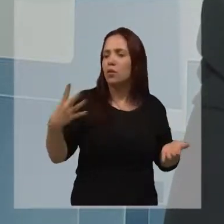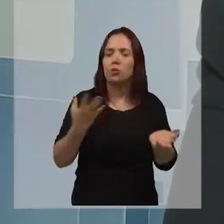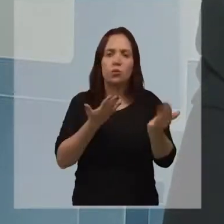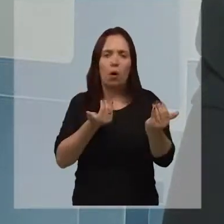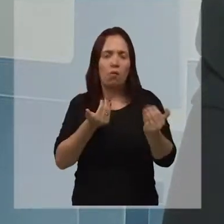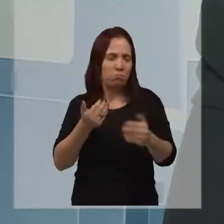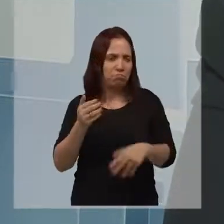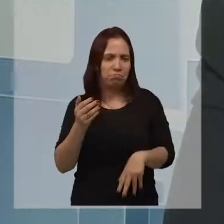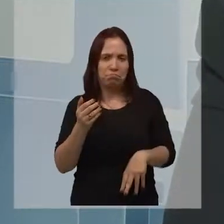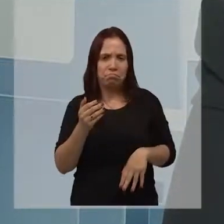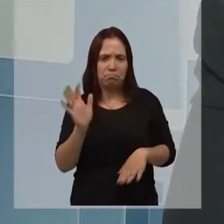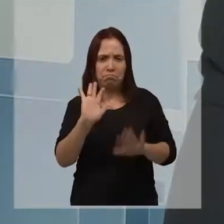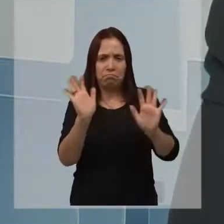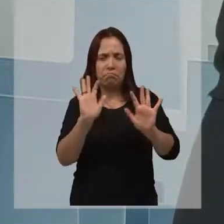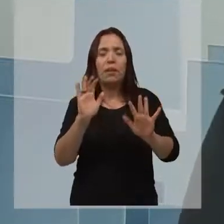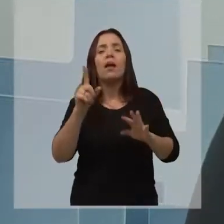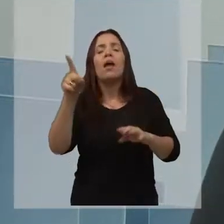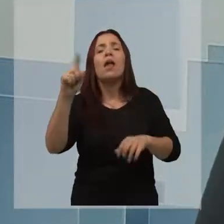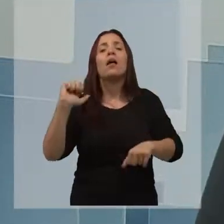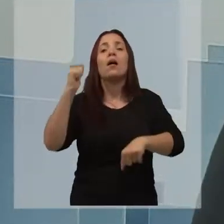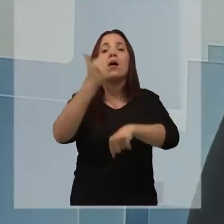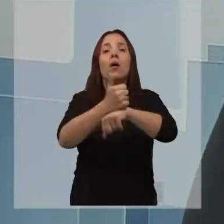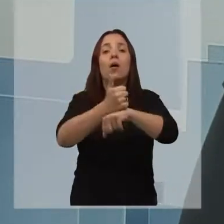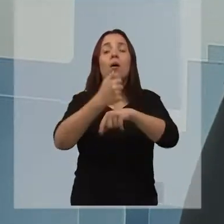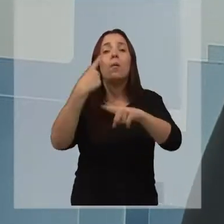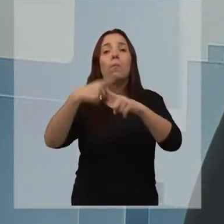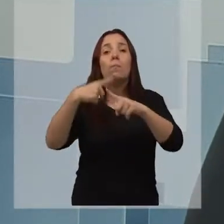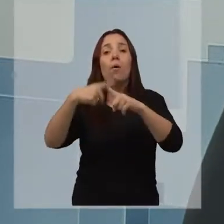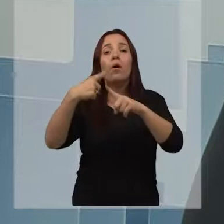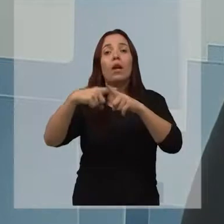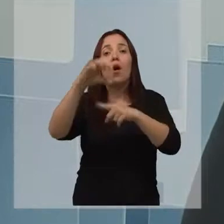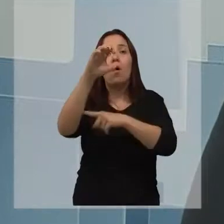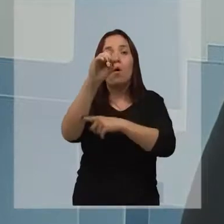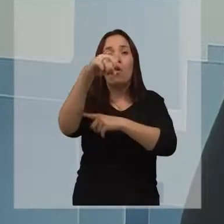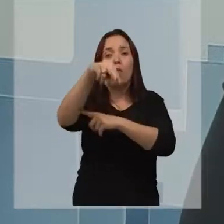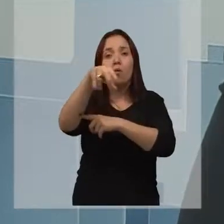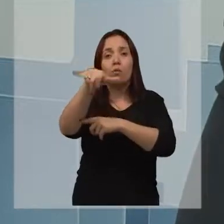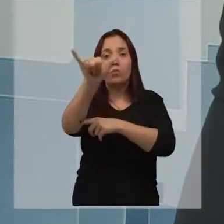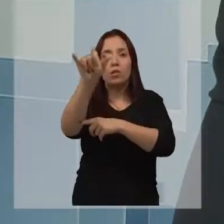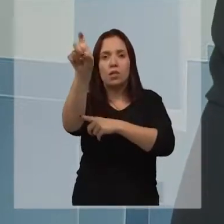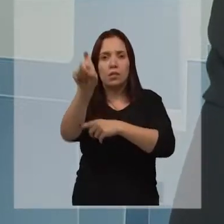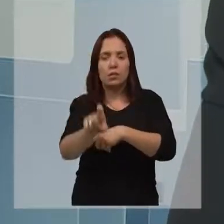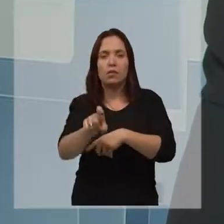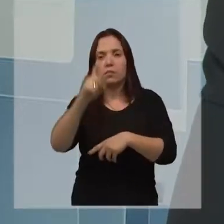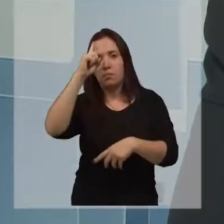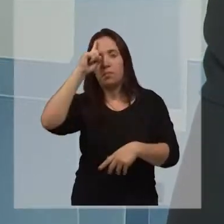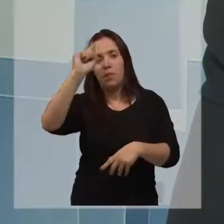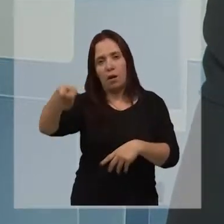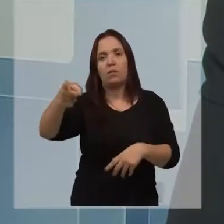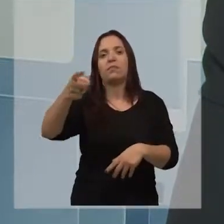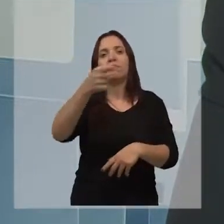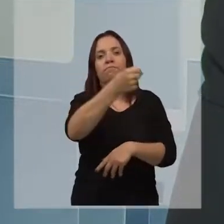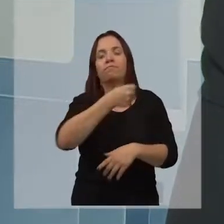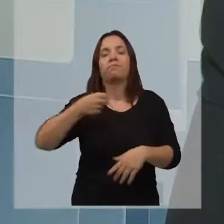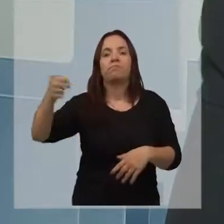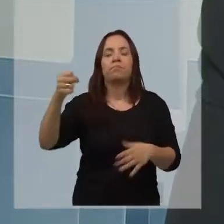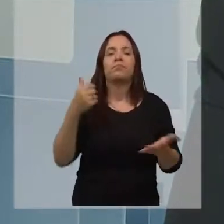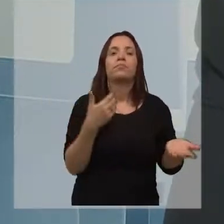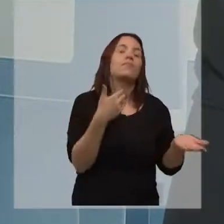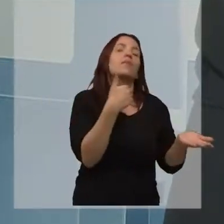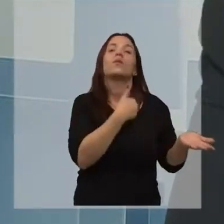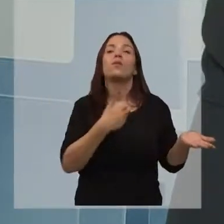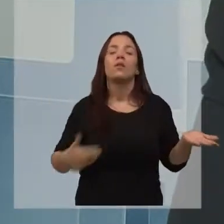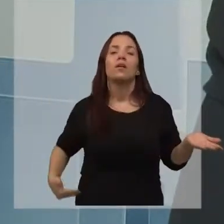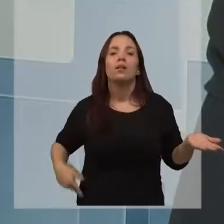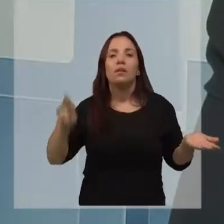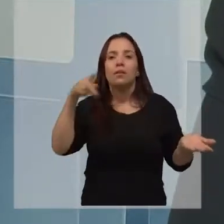não. Ele chegou lá porque ele era o candidato do Onyx, Lorenzoni. E o governo Bolsonaro, de forma correta, viu